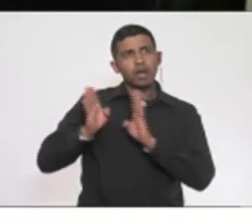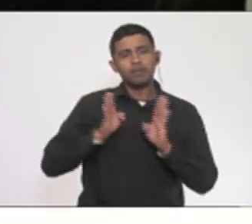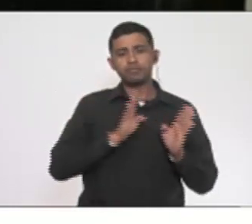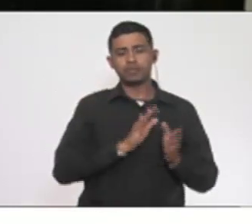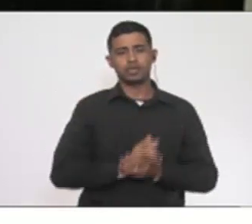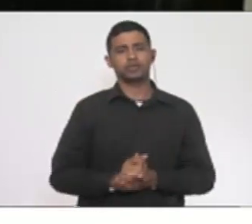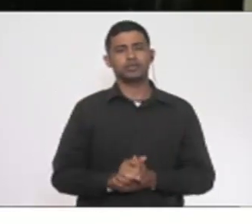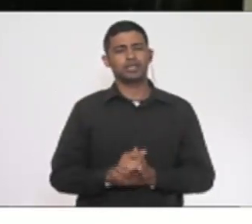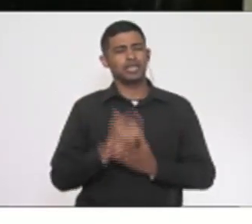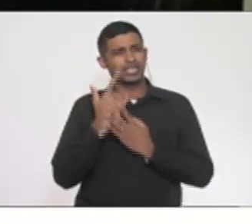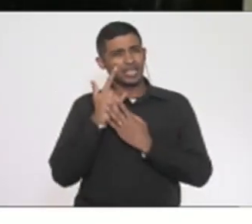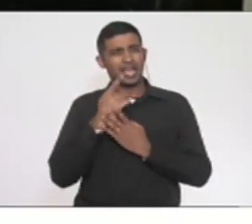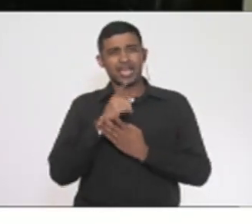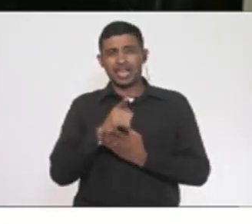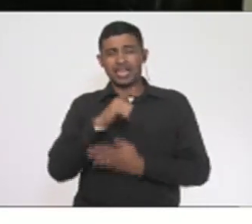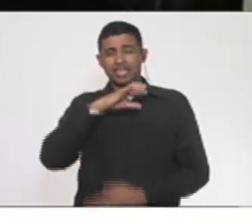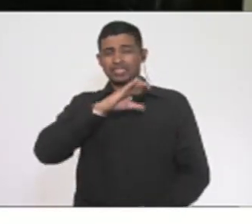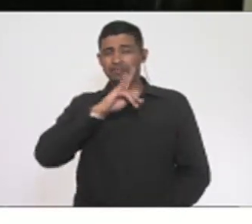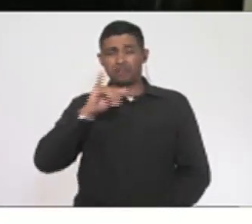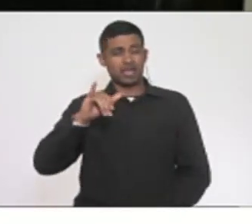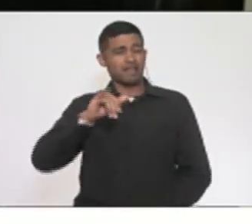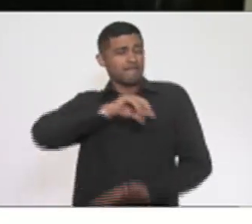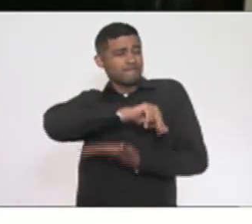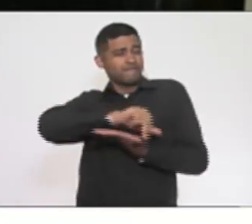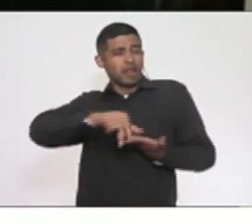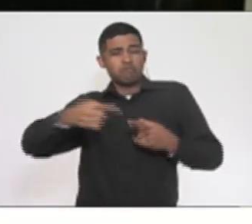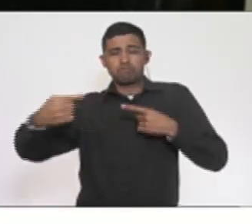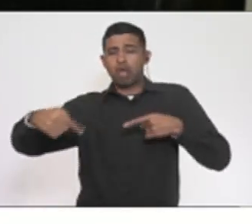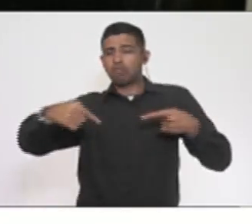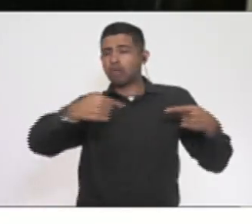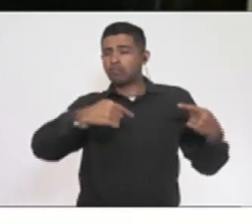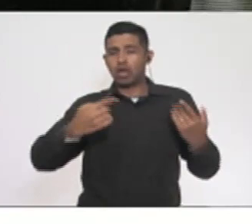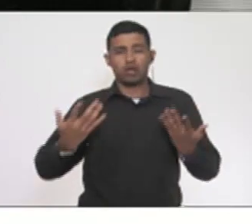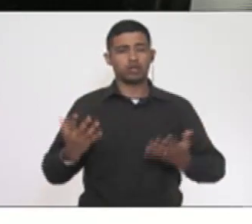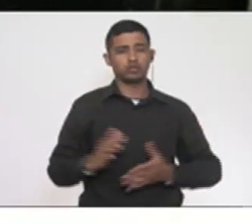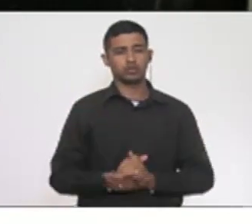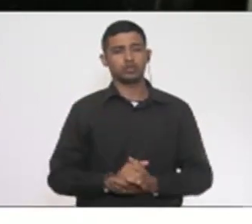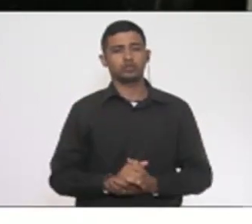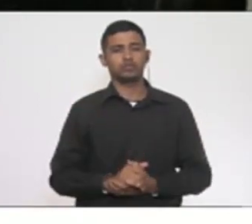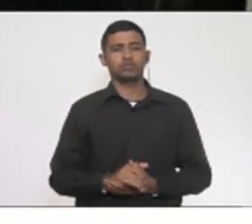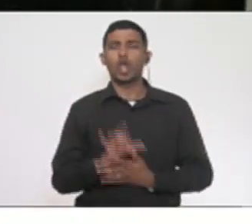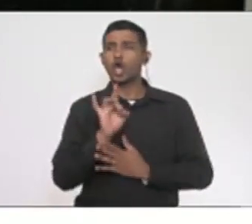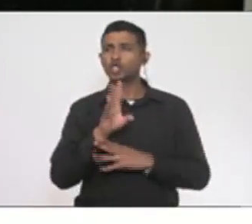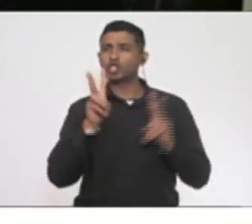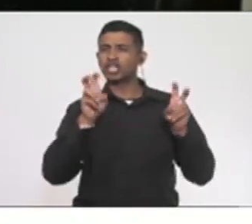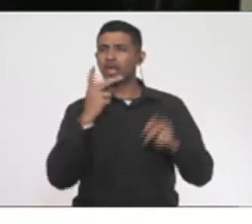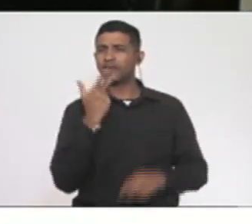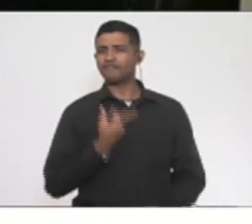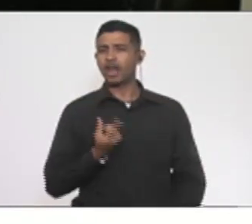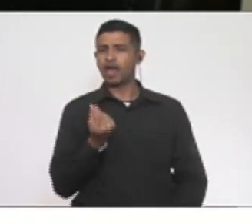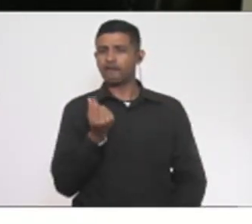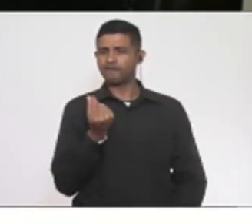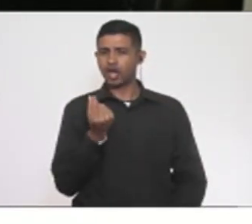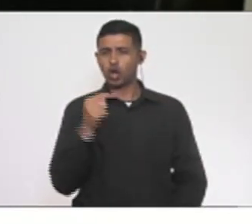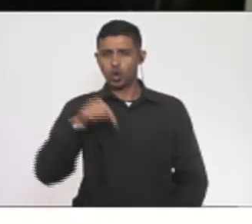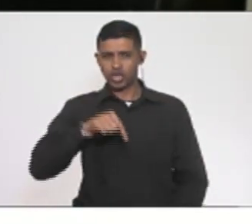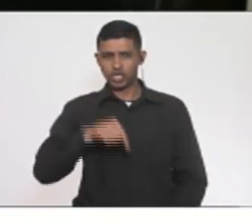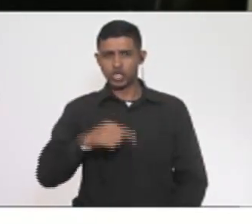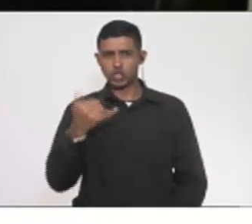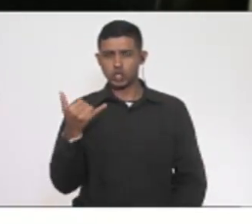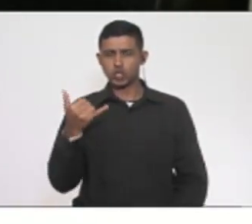com uma série de conflitos, não só na questão do valor da tarifa de gás no Rio de